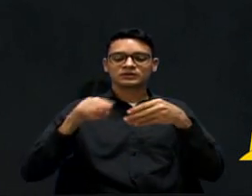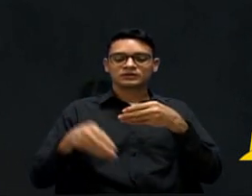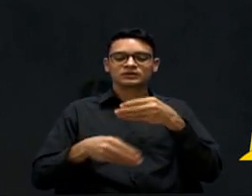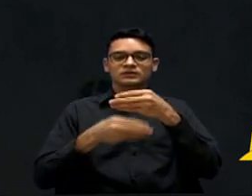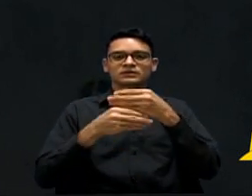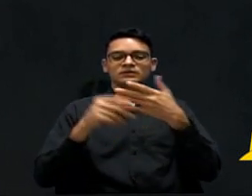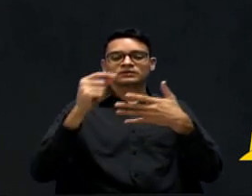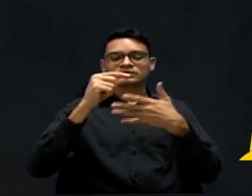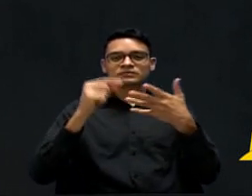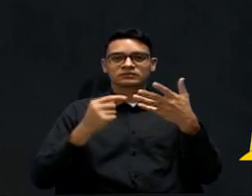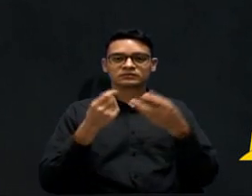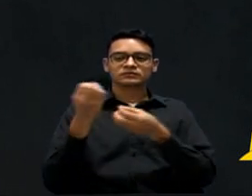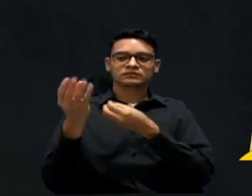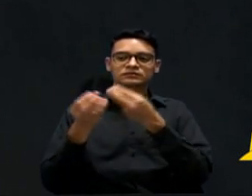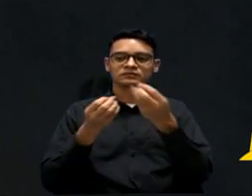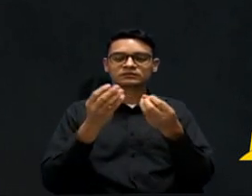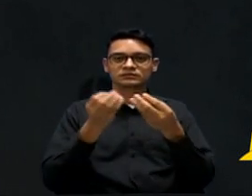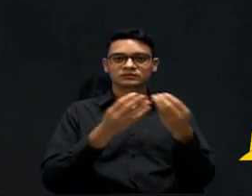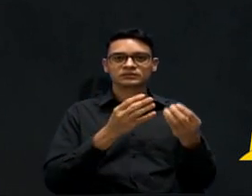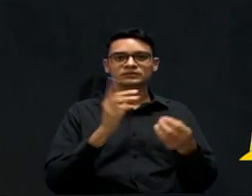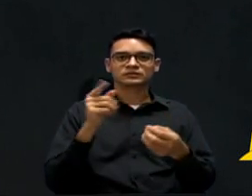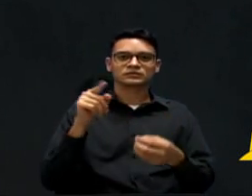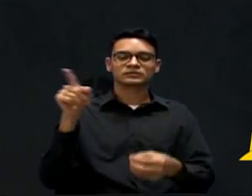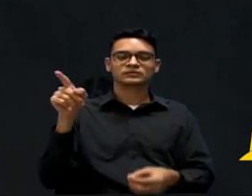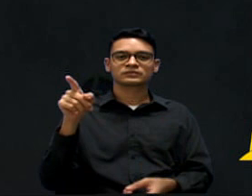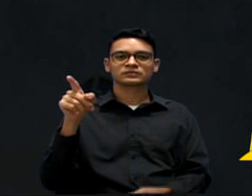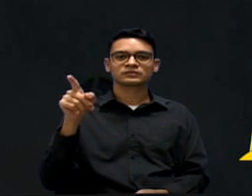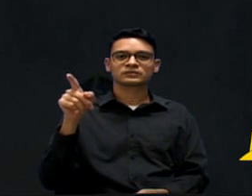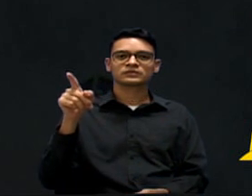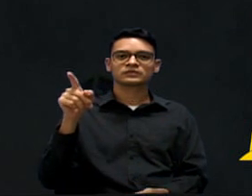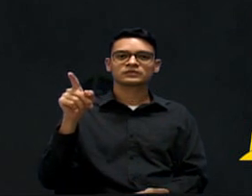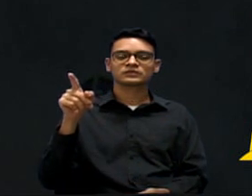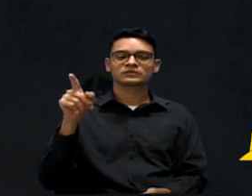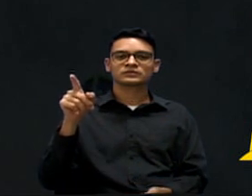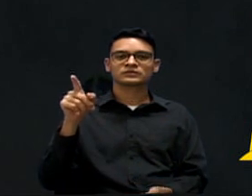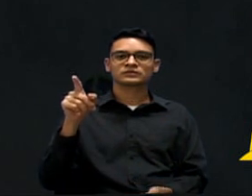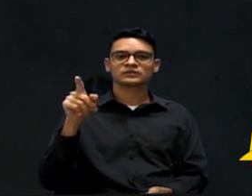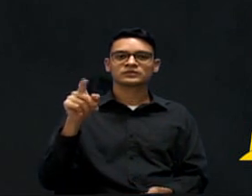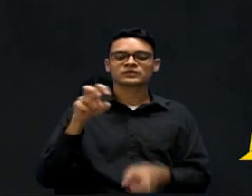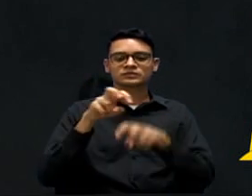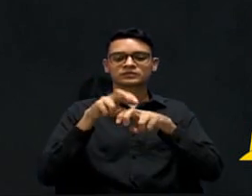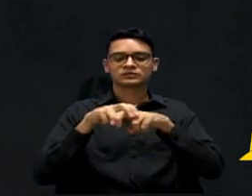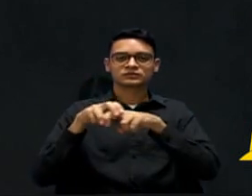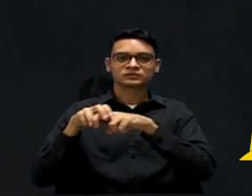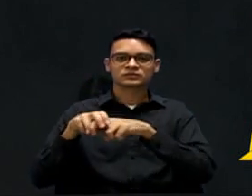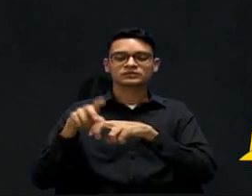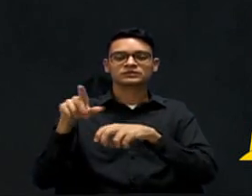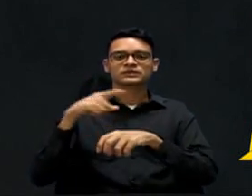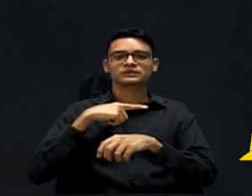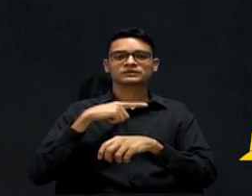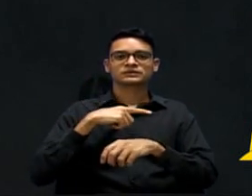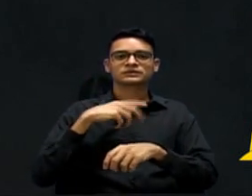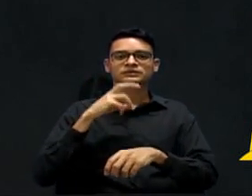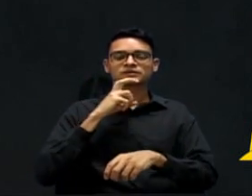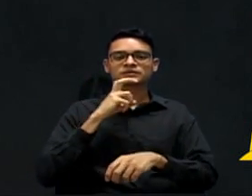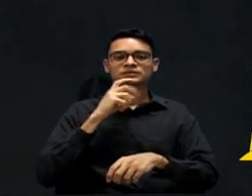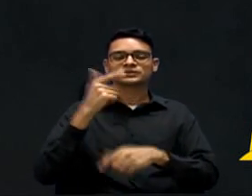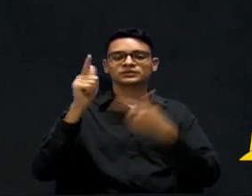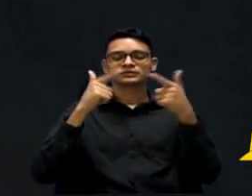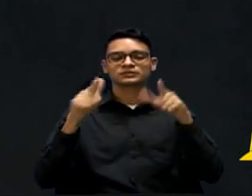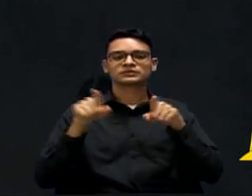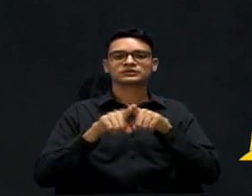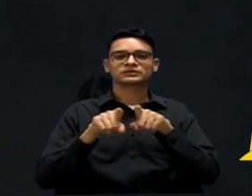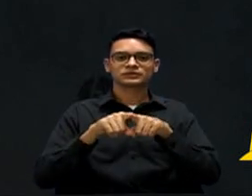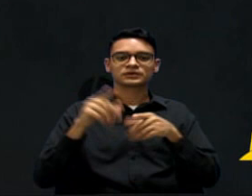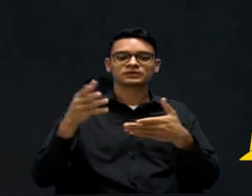públicos municipais titulares de cargos efetivos no âmbito do município de Sorocaba e da outra providência. Eu coloco em discussão com a palavra